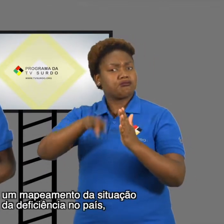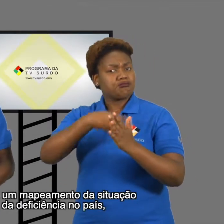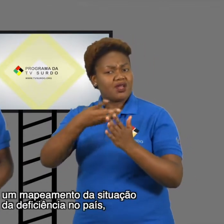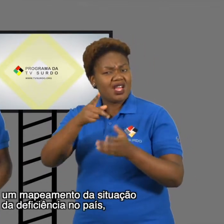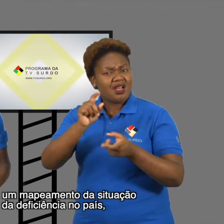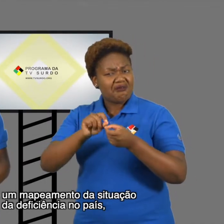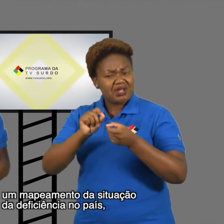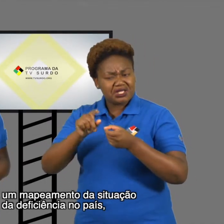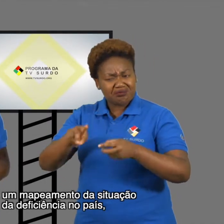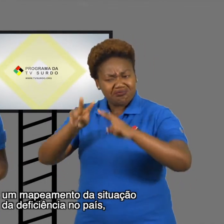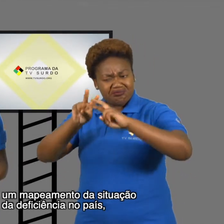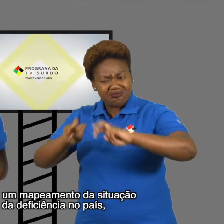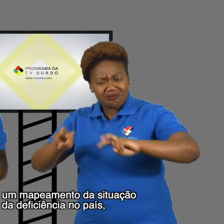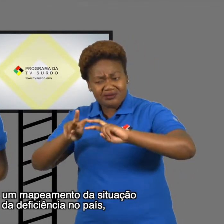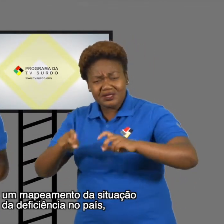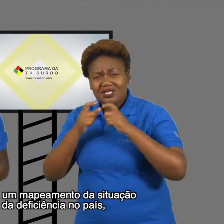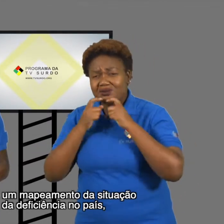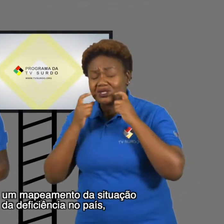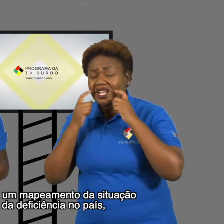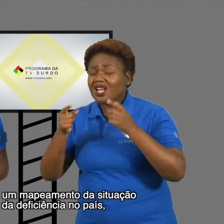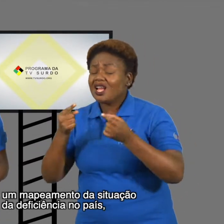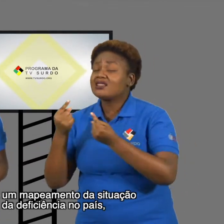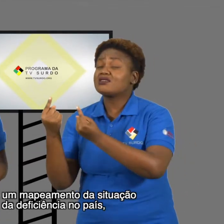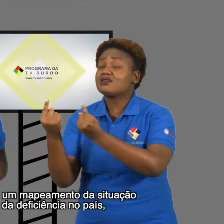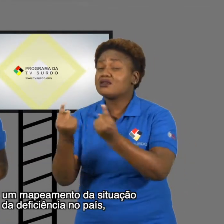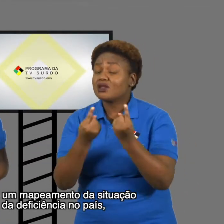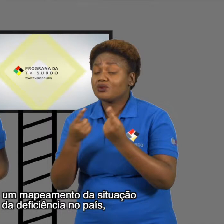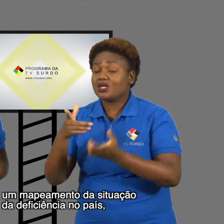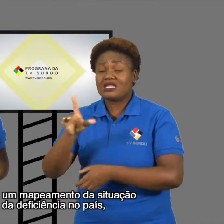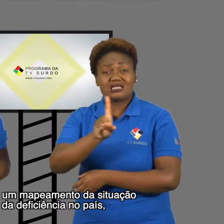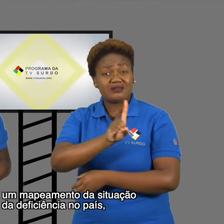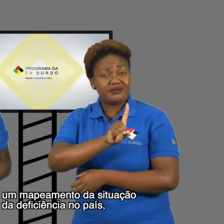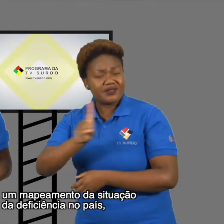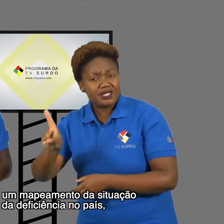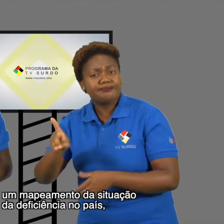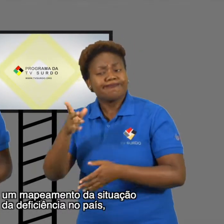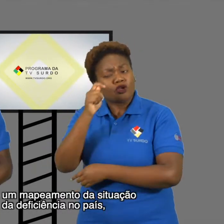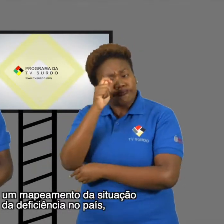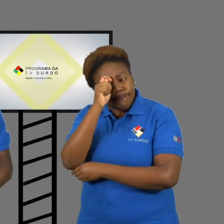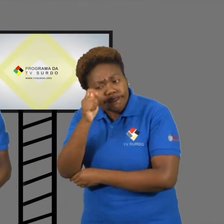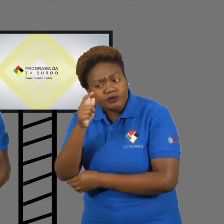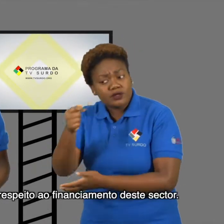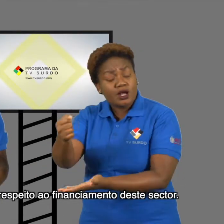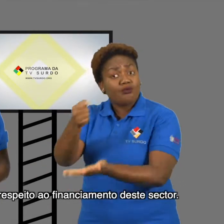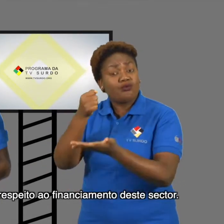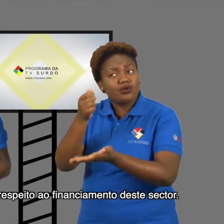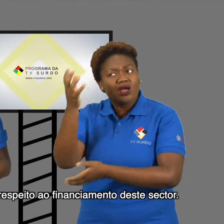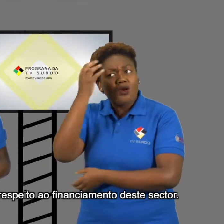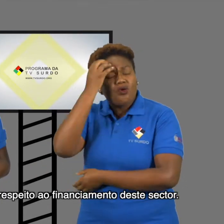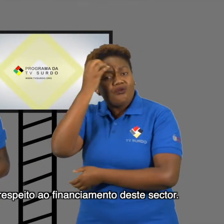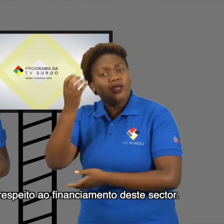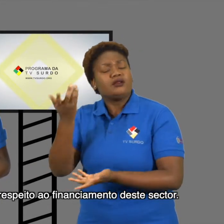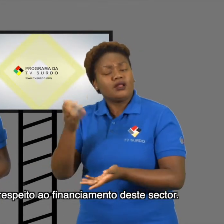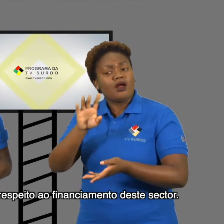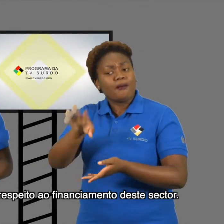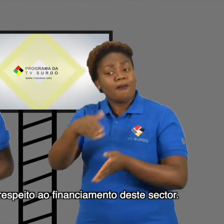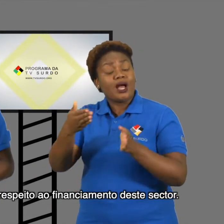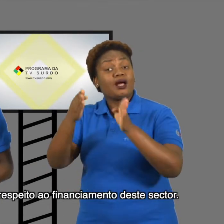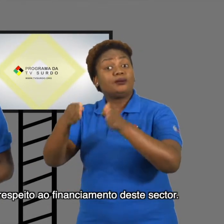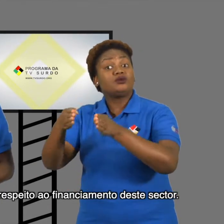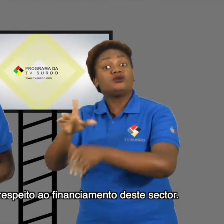O estudo faz um mapeamento da situação atual de deficiência no país, sobretudo no que diz respeito ao